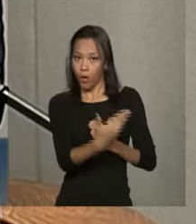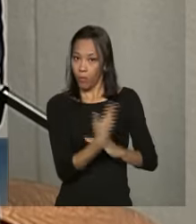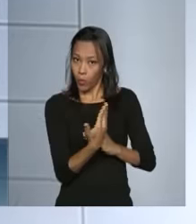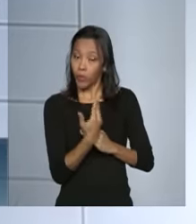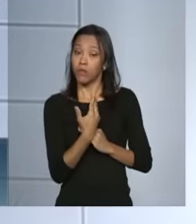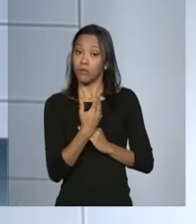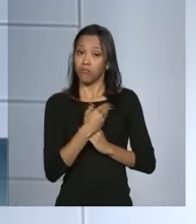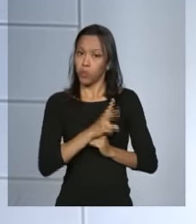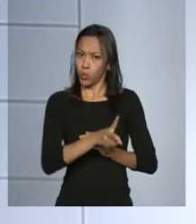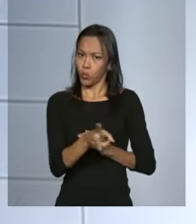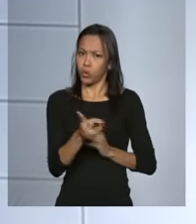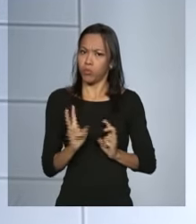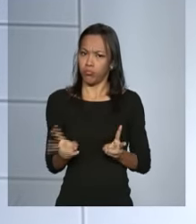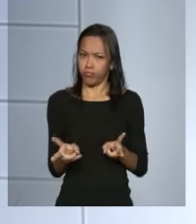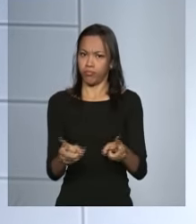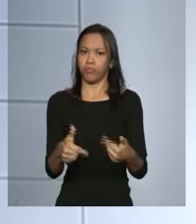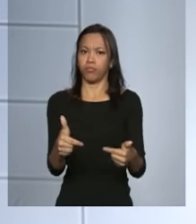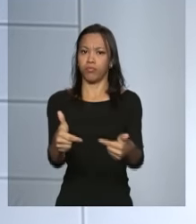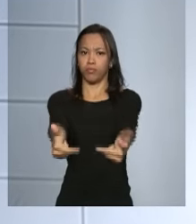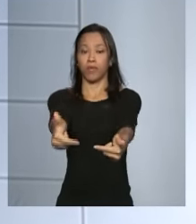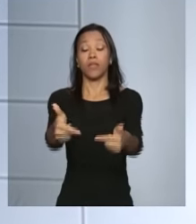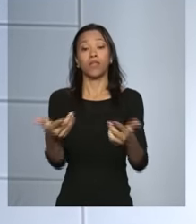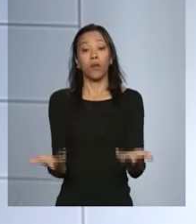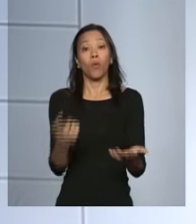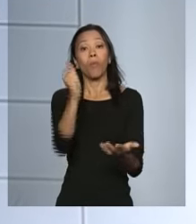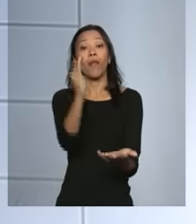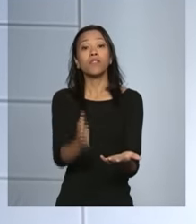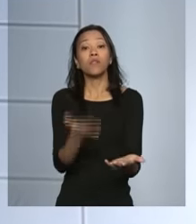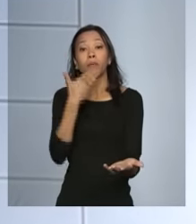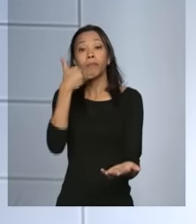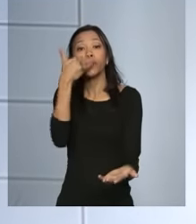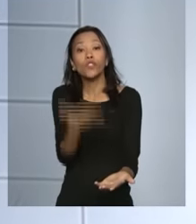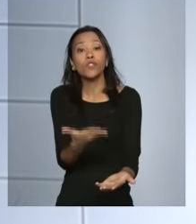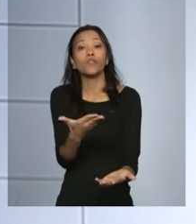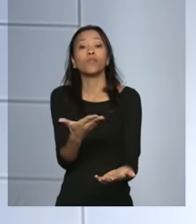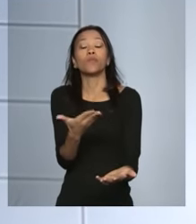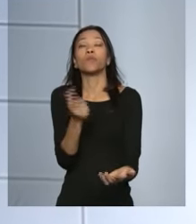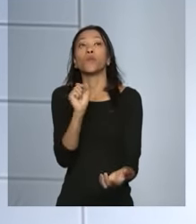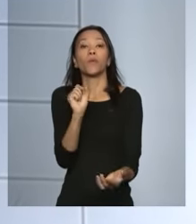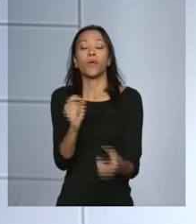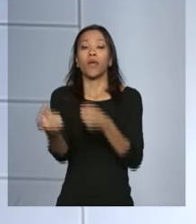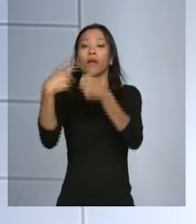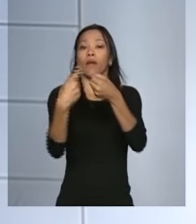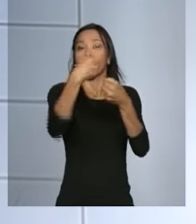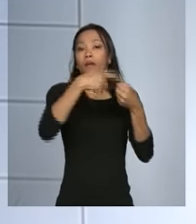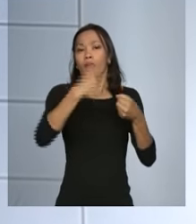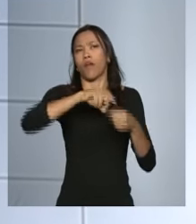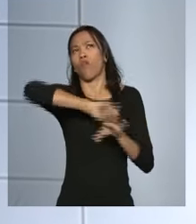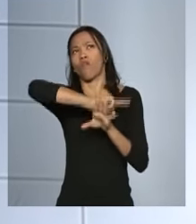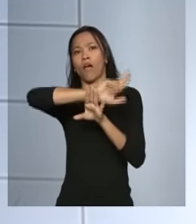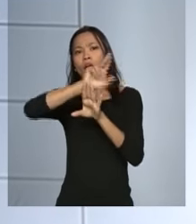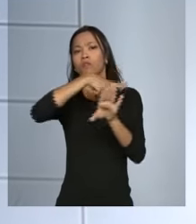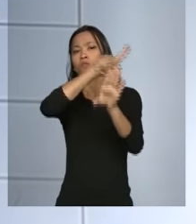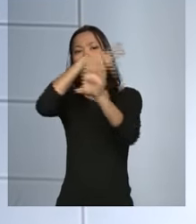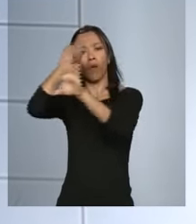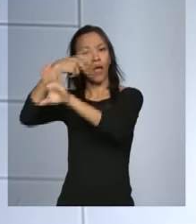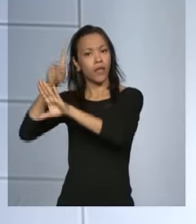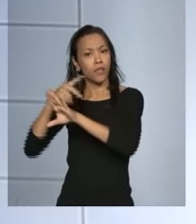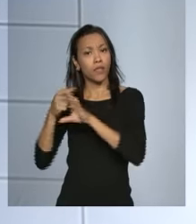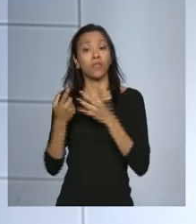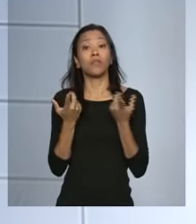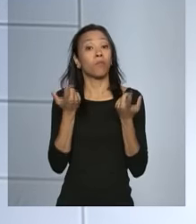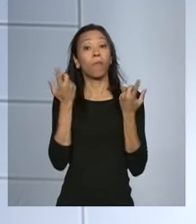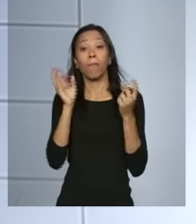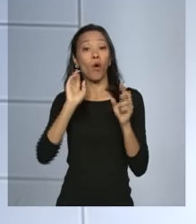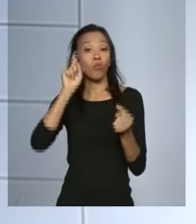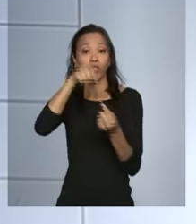estável mas o que demonstra assim o Brasil tá pedindo cooperação com os países estrangeiros no combate ao tráfico de